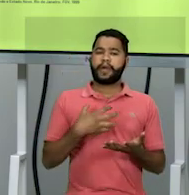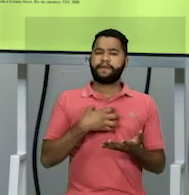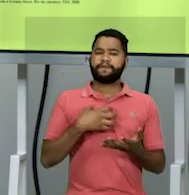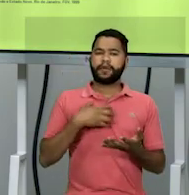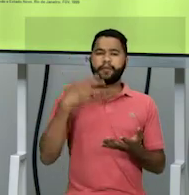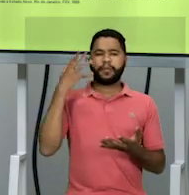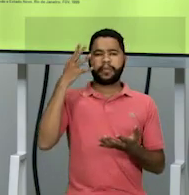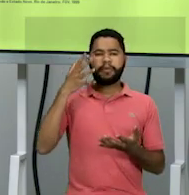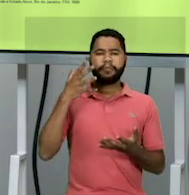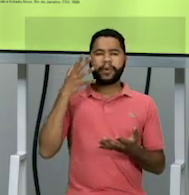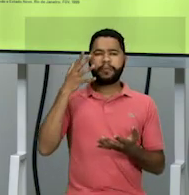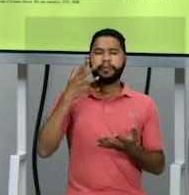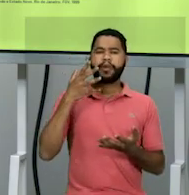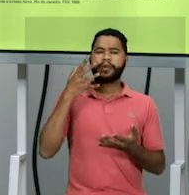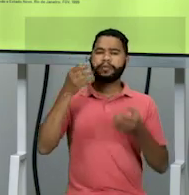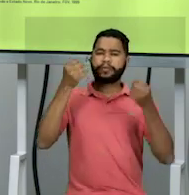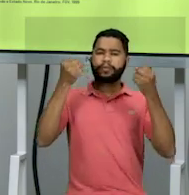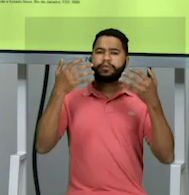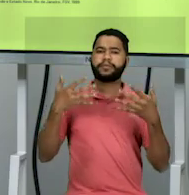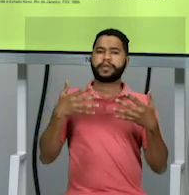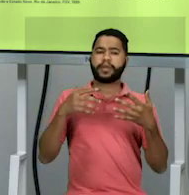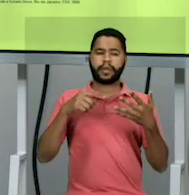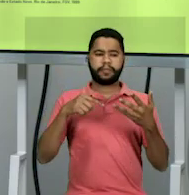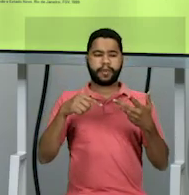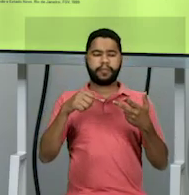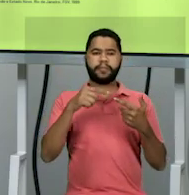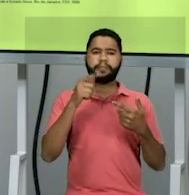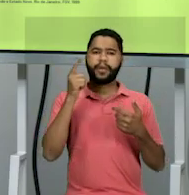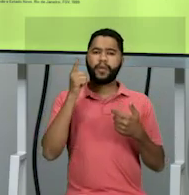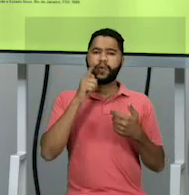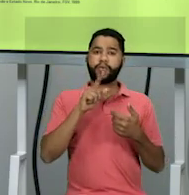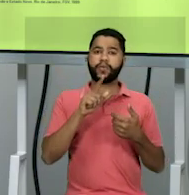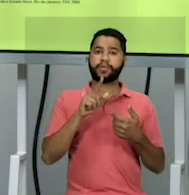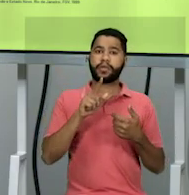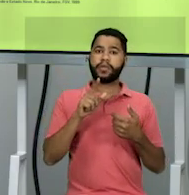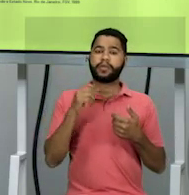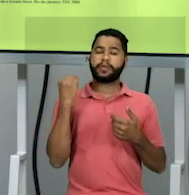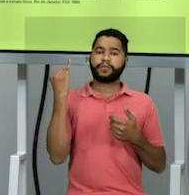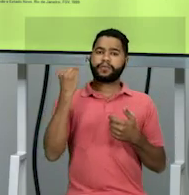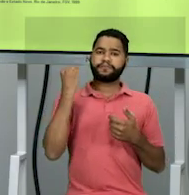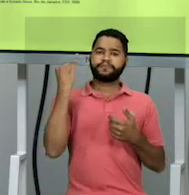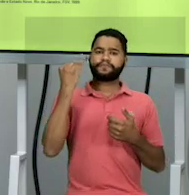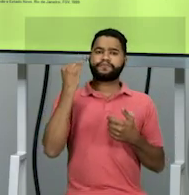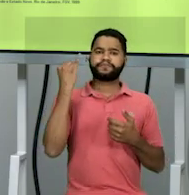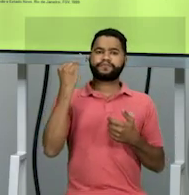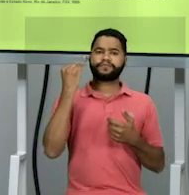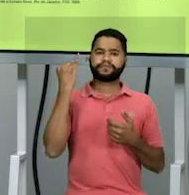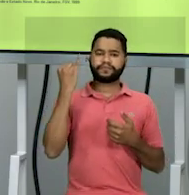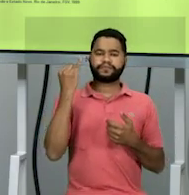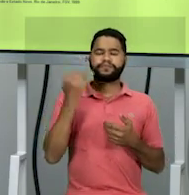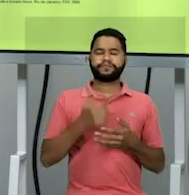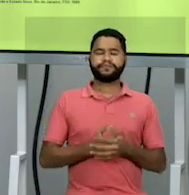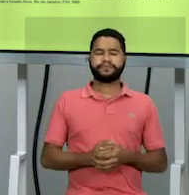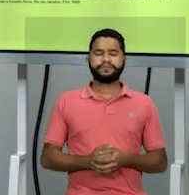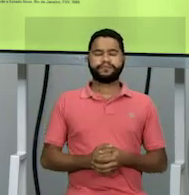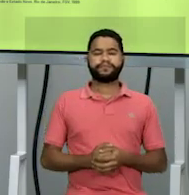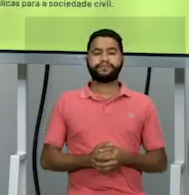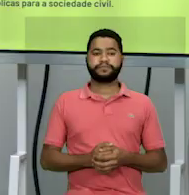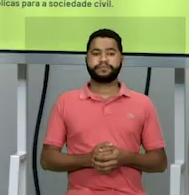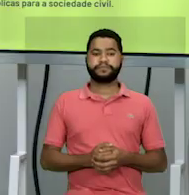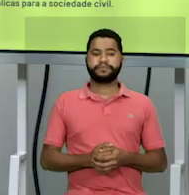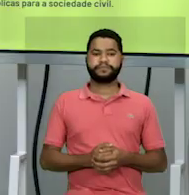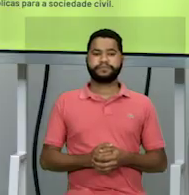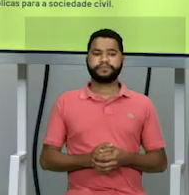discursar, a forma de eu falar a essas massas, ela ganha uma relevância muito significativa aqui dentro desse